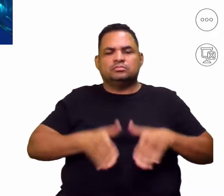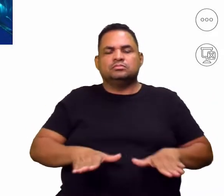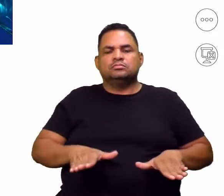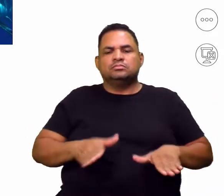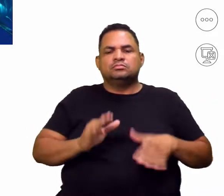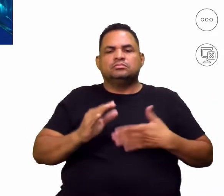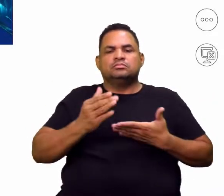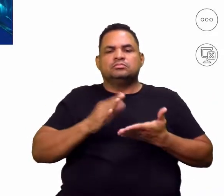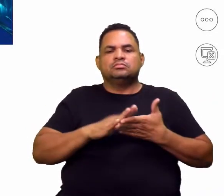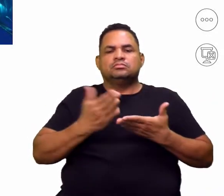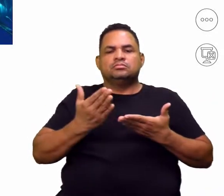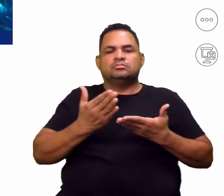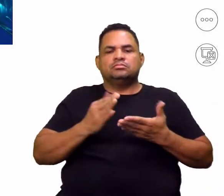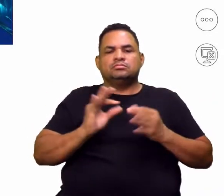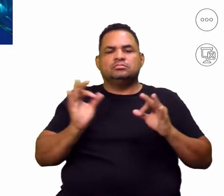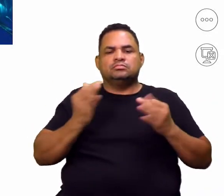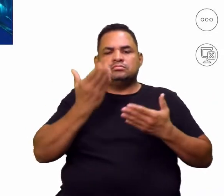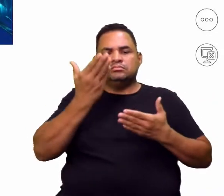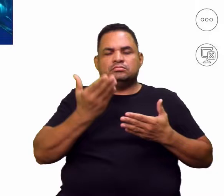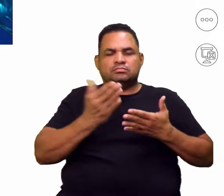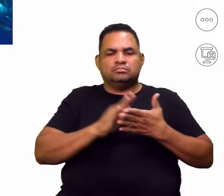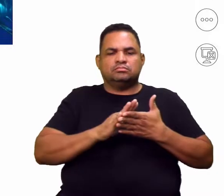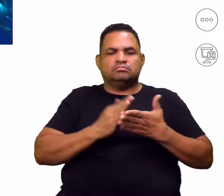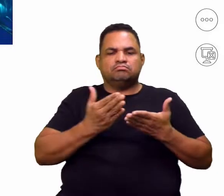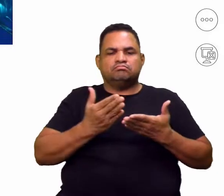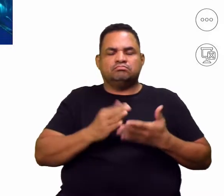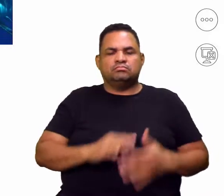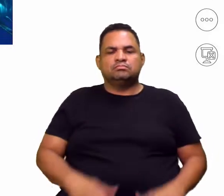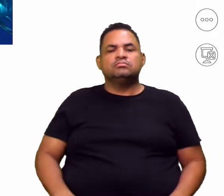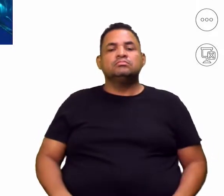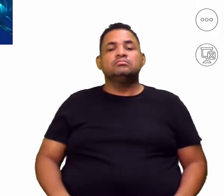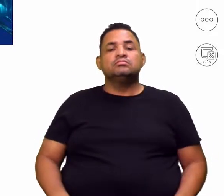esses indivíduos já estão ali, ó, como os